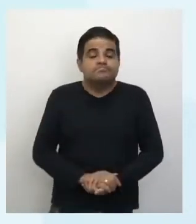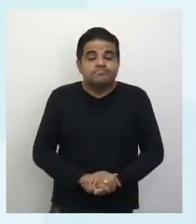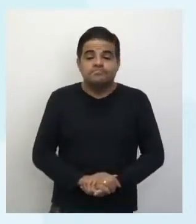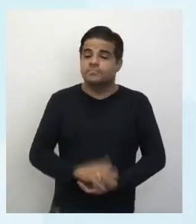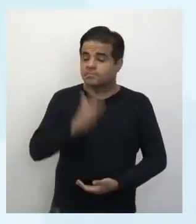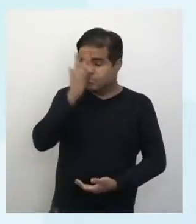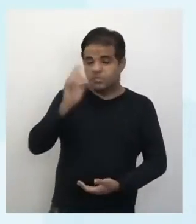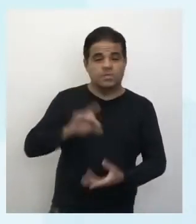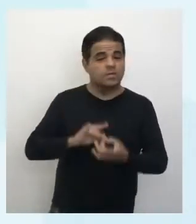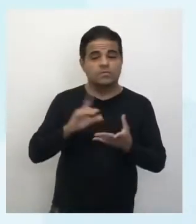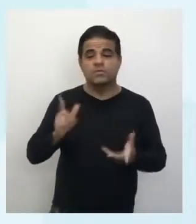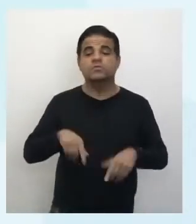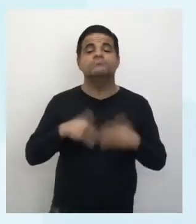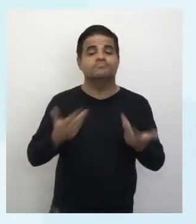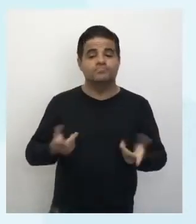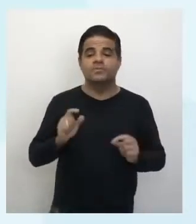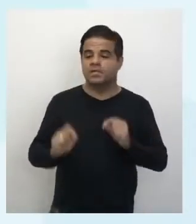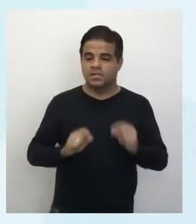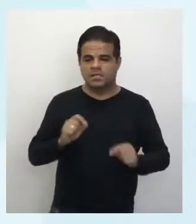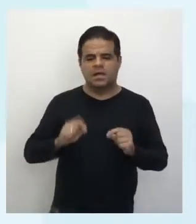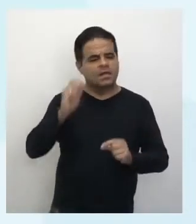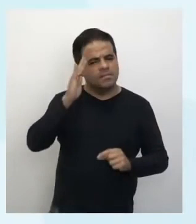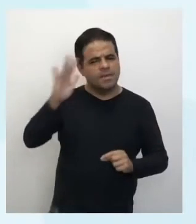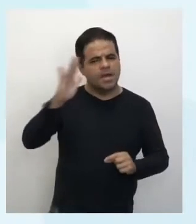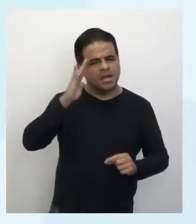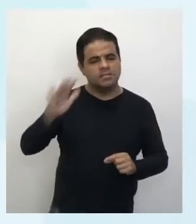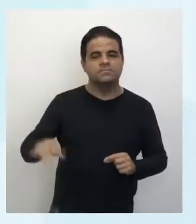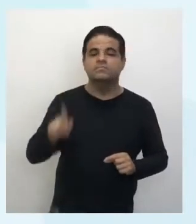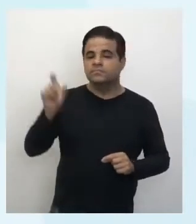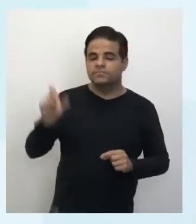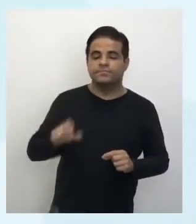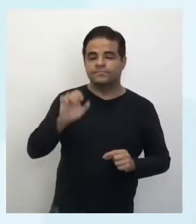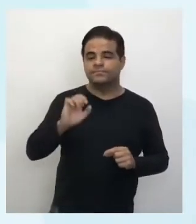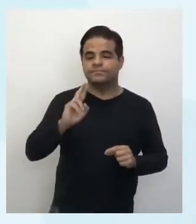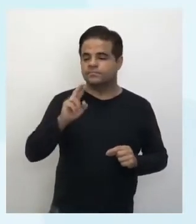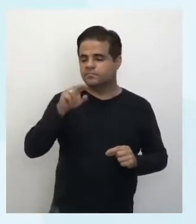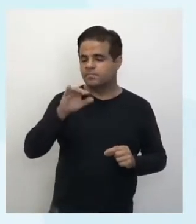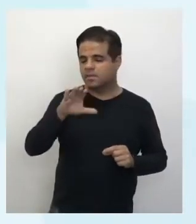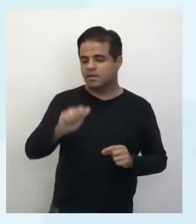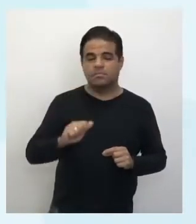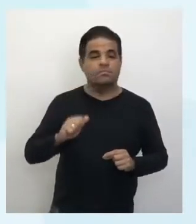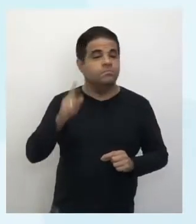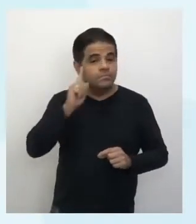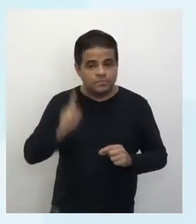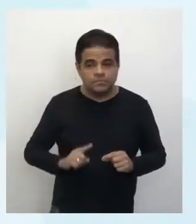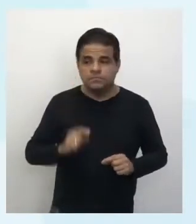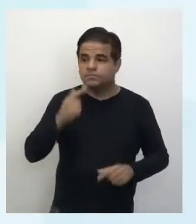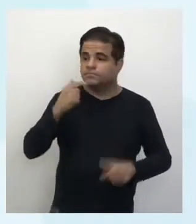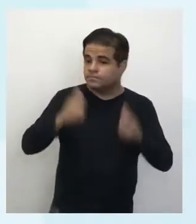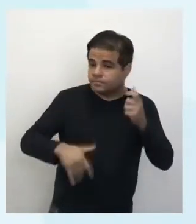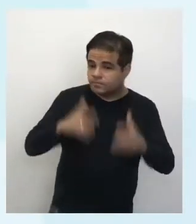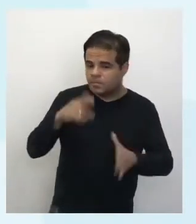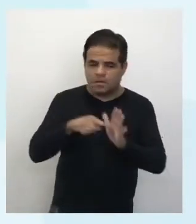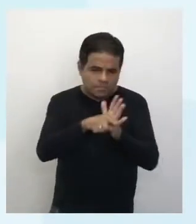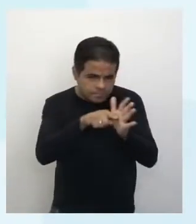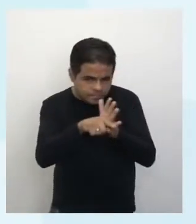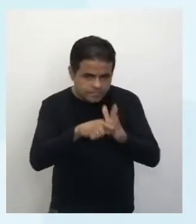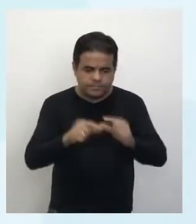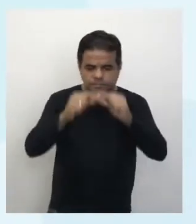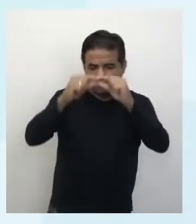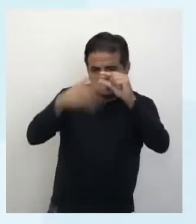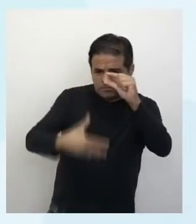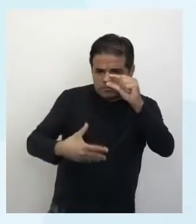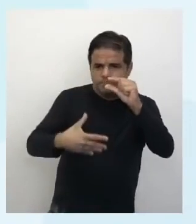foi alguém que... Mas tudo bem, tá aí. Imaginem Guernica, se você não sabe de que quadro eu estou falando, a gente vai colocar, pesquise no